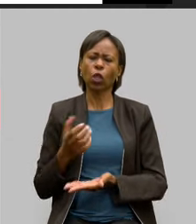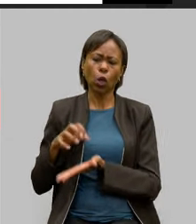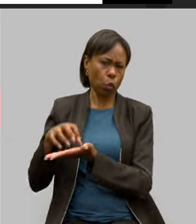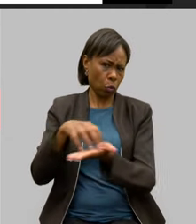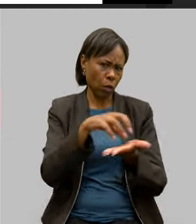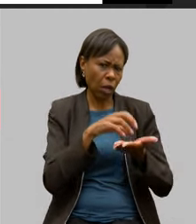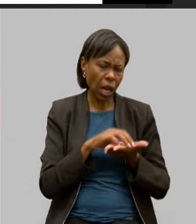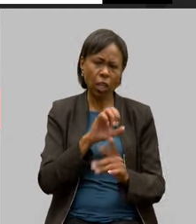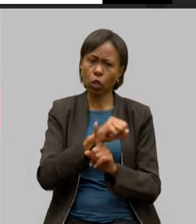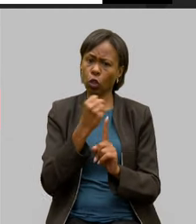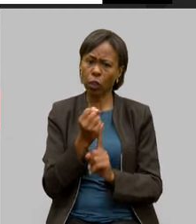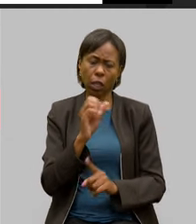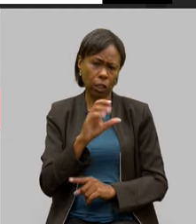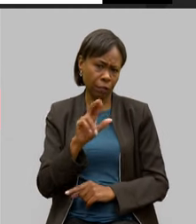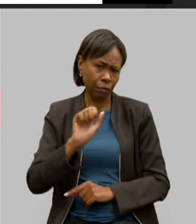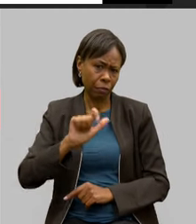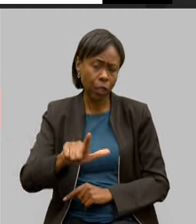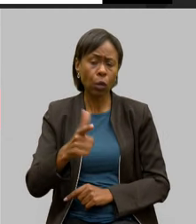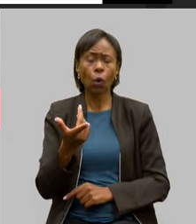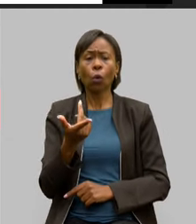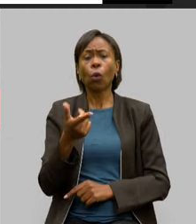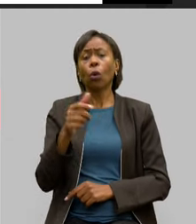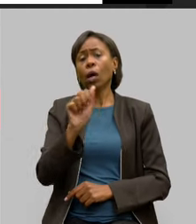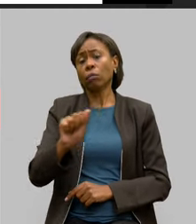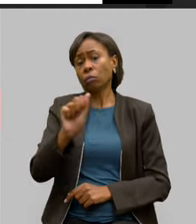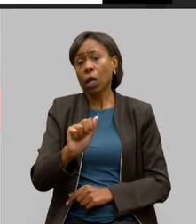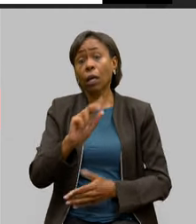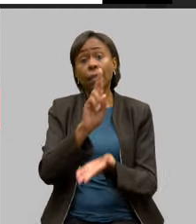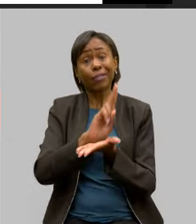nossas associações eh e